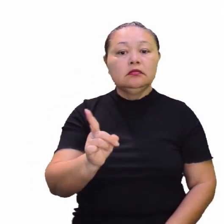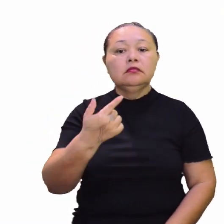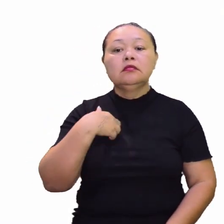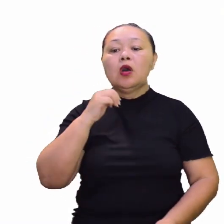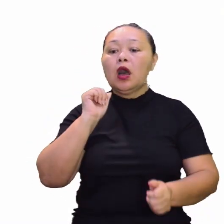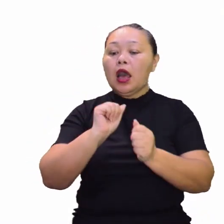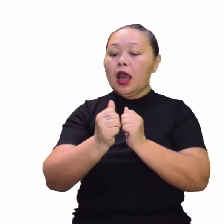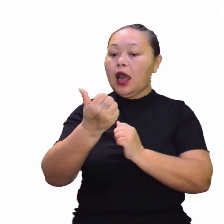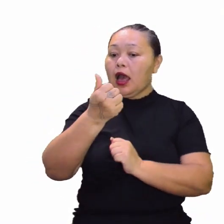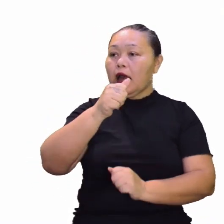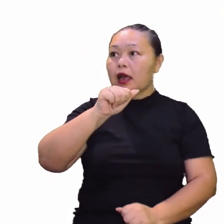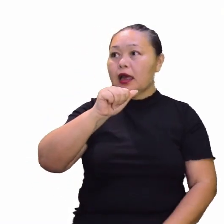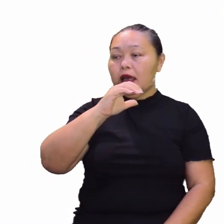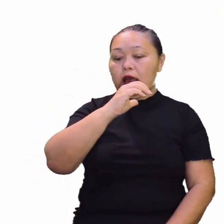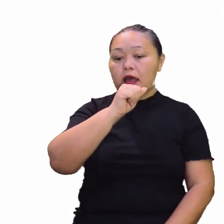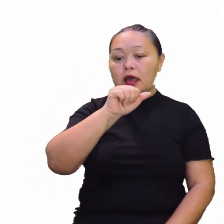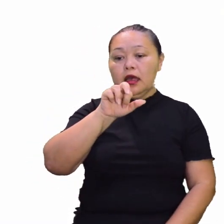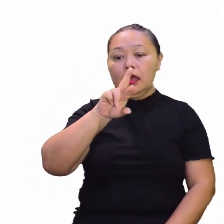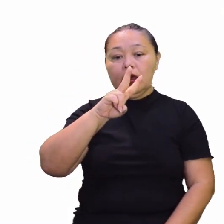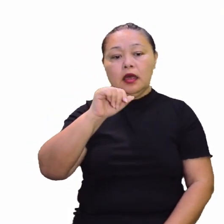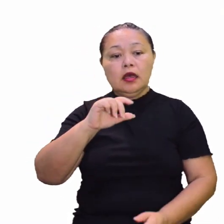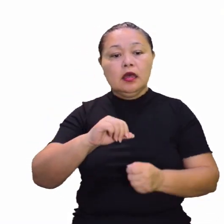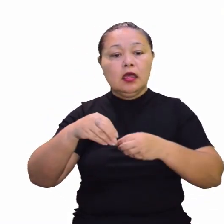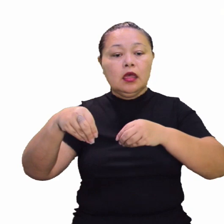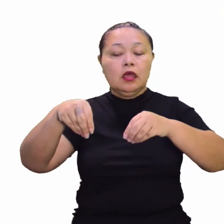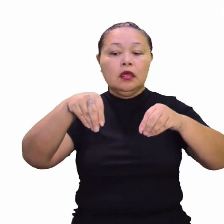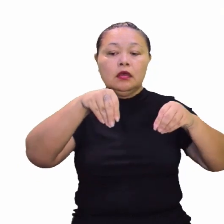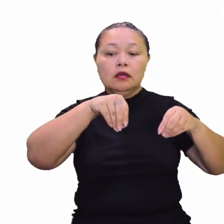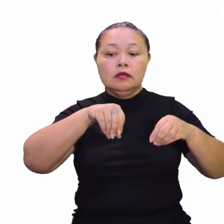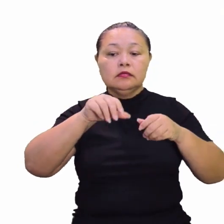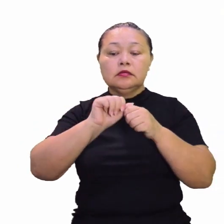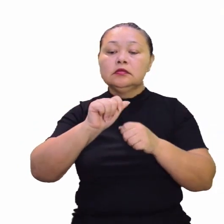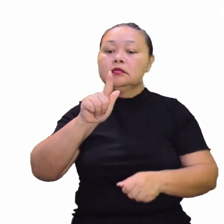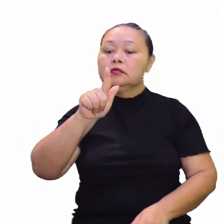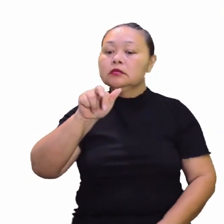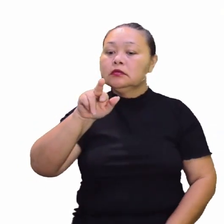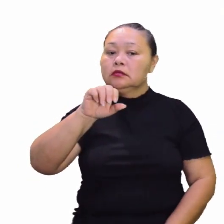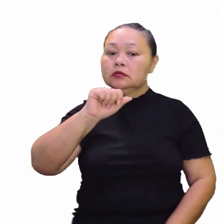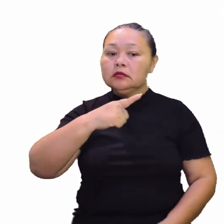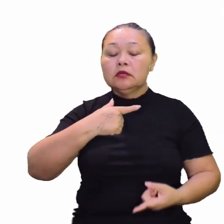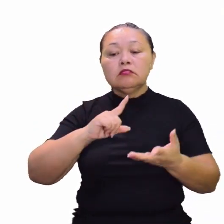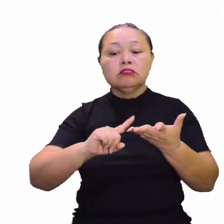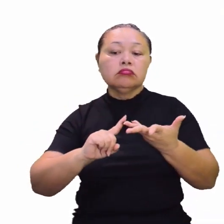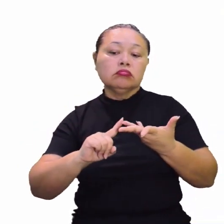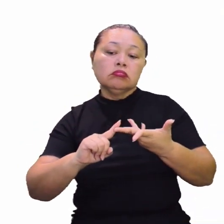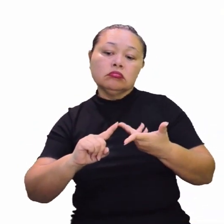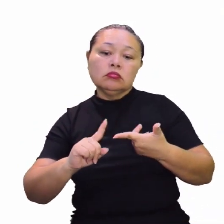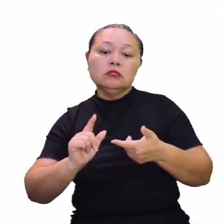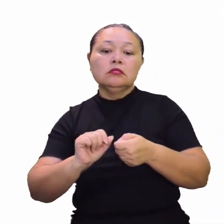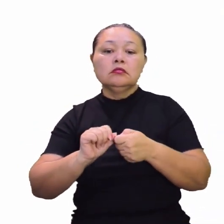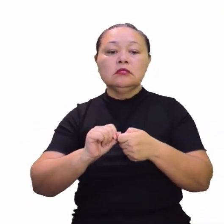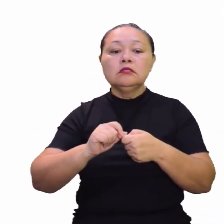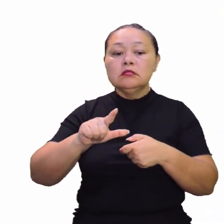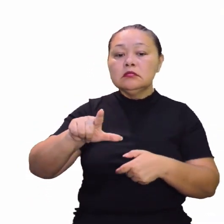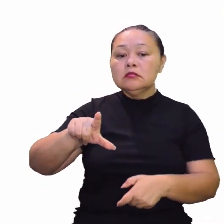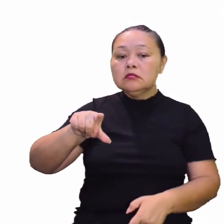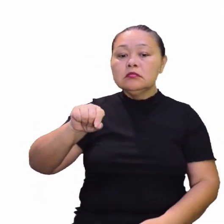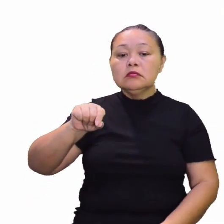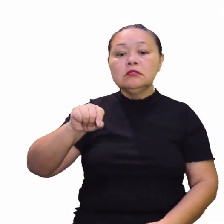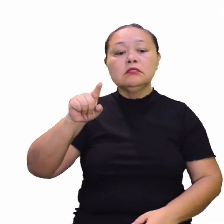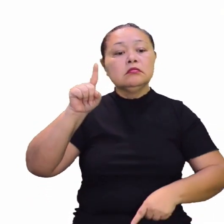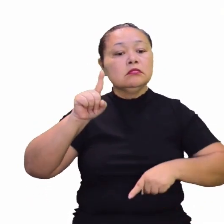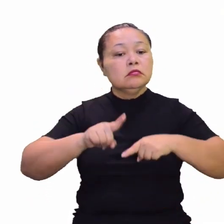como carvão, areia, grãos, entre outros. Geralmente, a preferência é